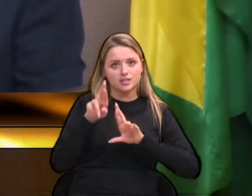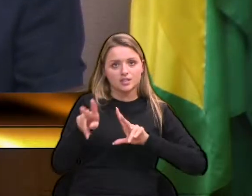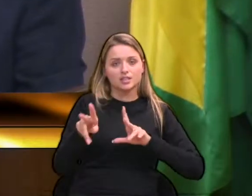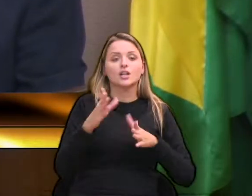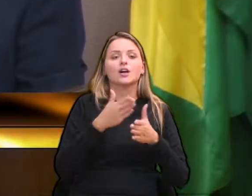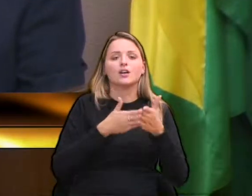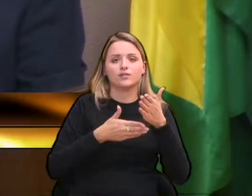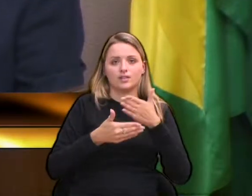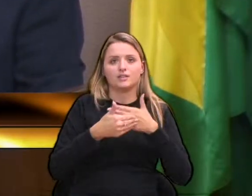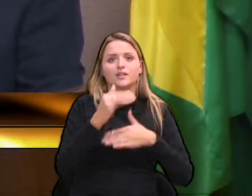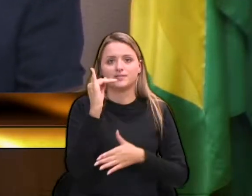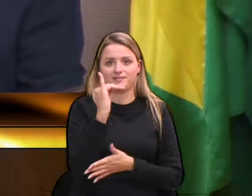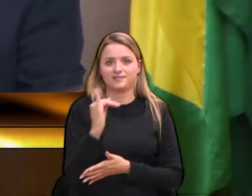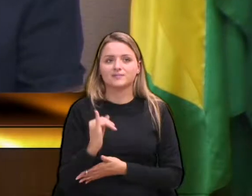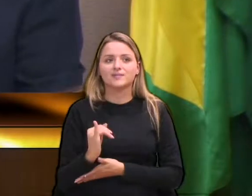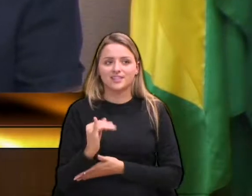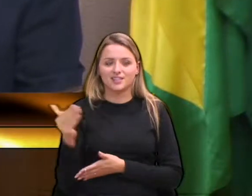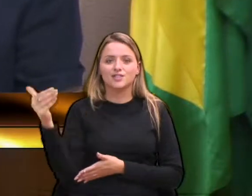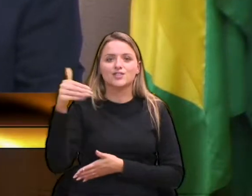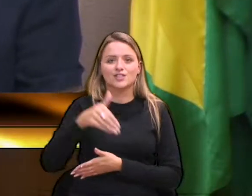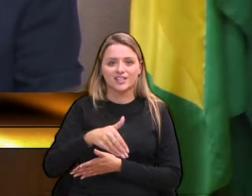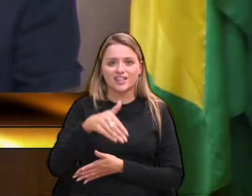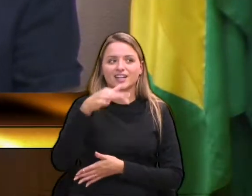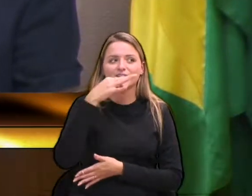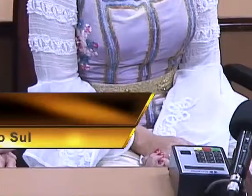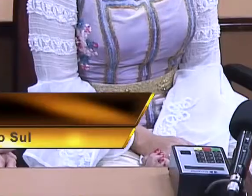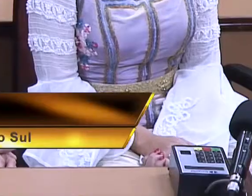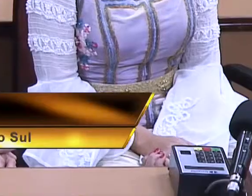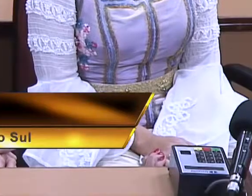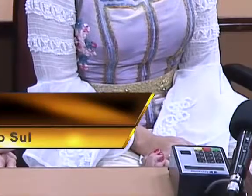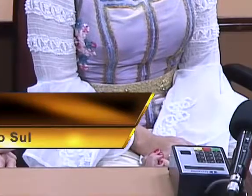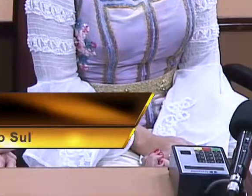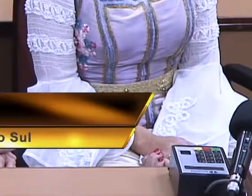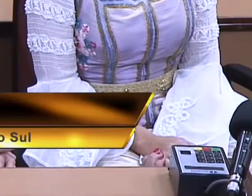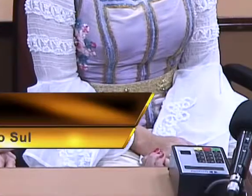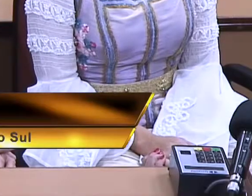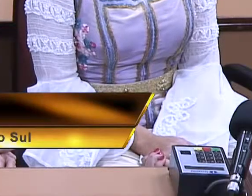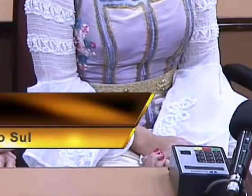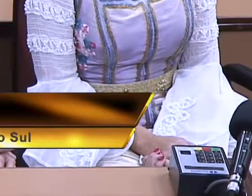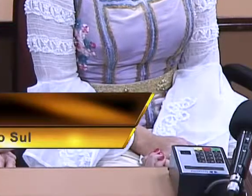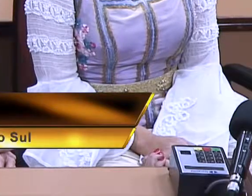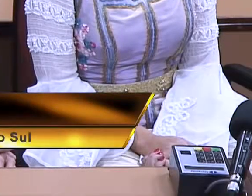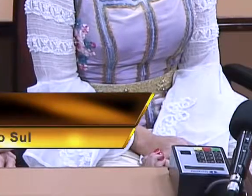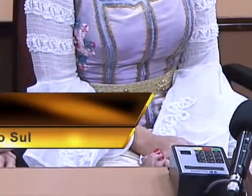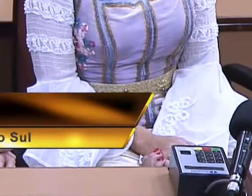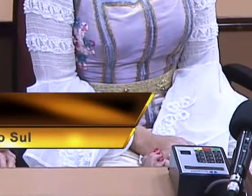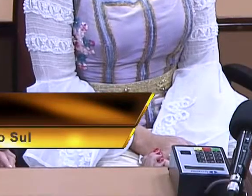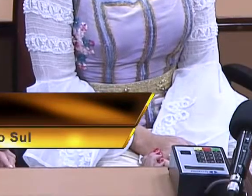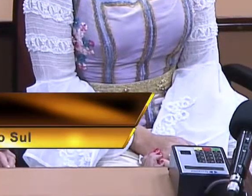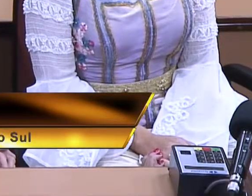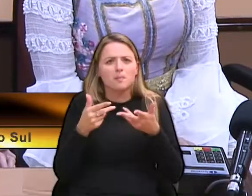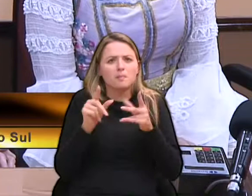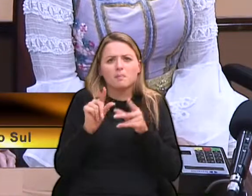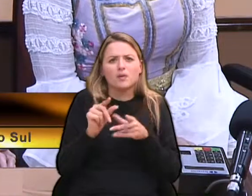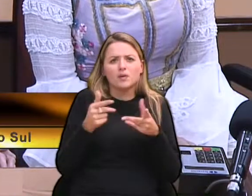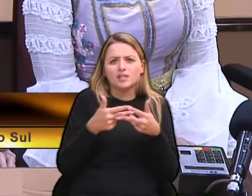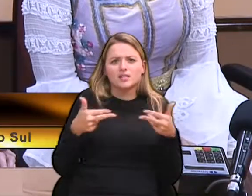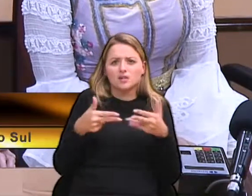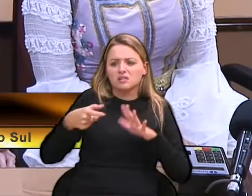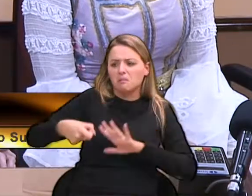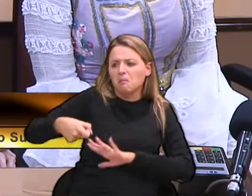Os italianos chegaram em Caxias em 1875 trazendo consigo, além das poucas bagagens,